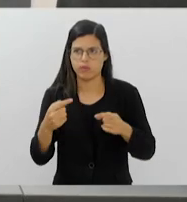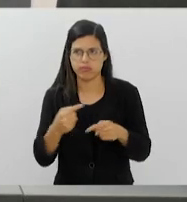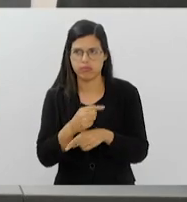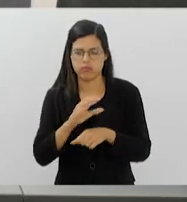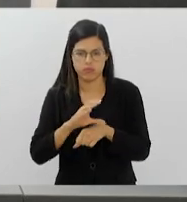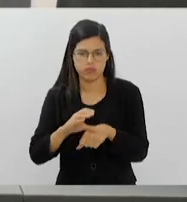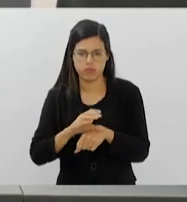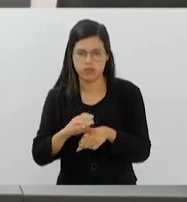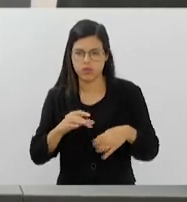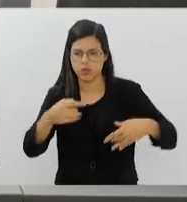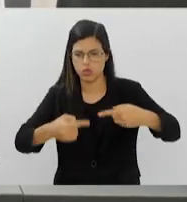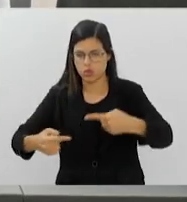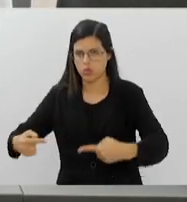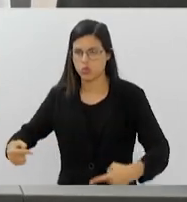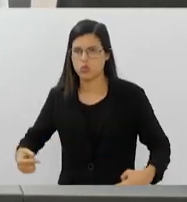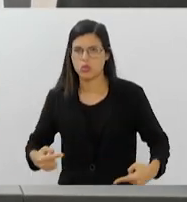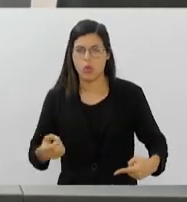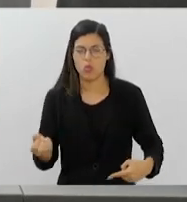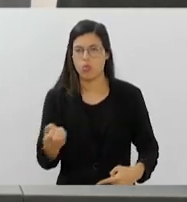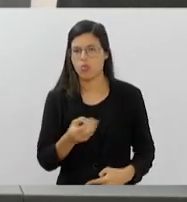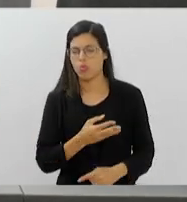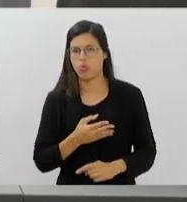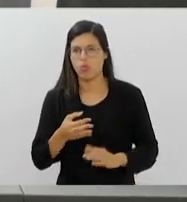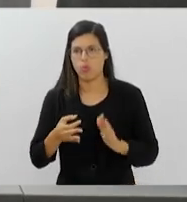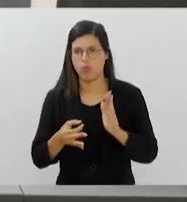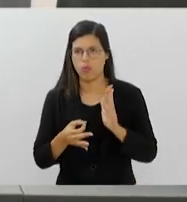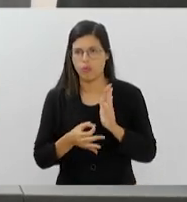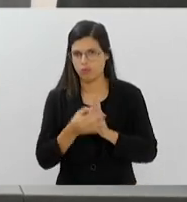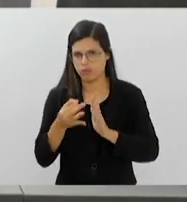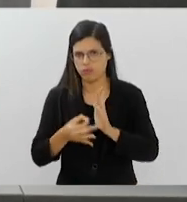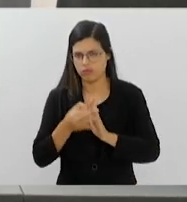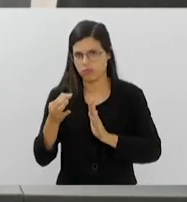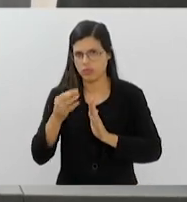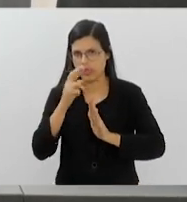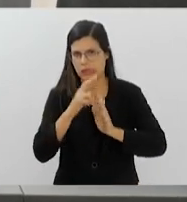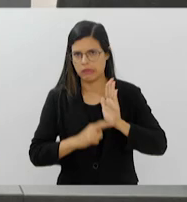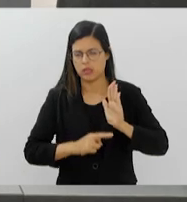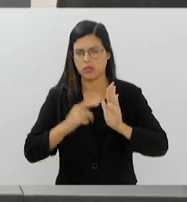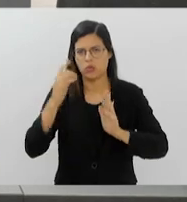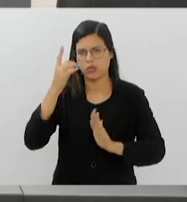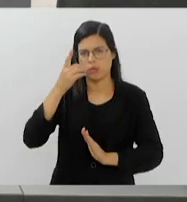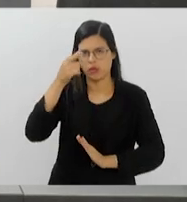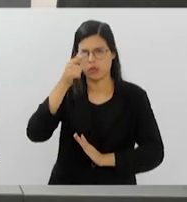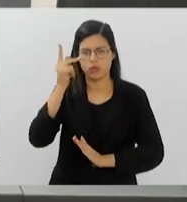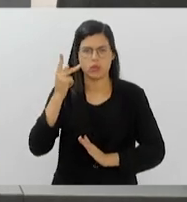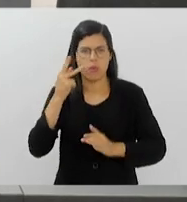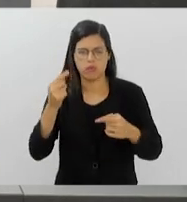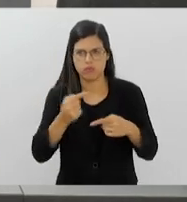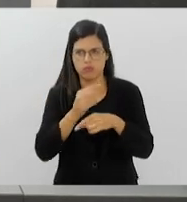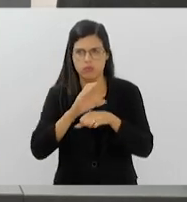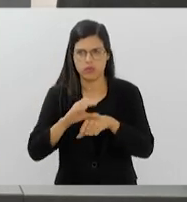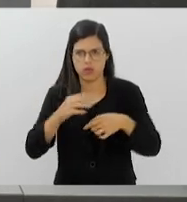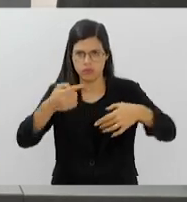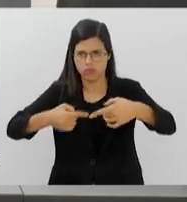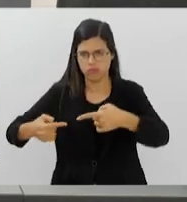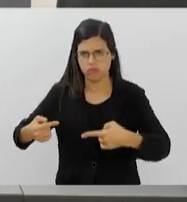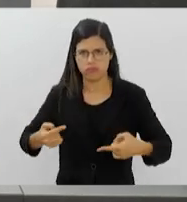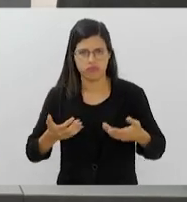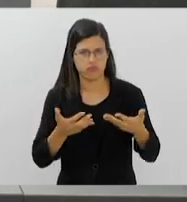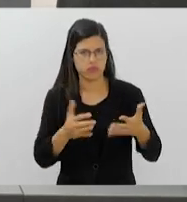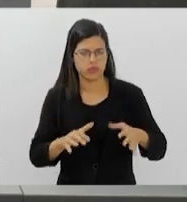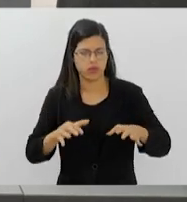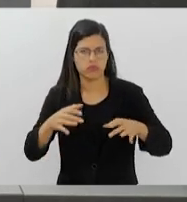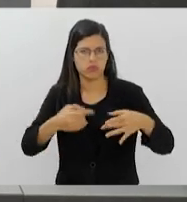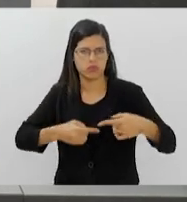inconstitucionalidade. Em discussão, o novo parecer do novo relator, deputado Luiz Paulo, pela inconstitucionalidade. Em discussão. Não havendo quem queira